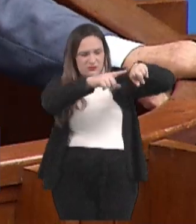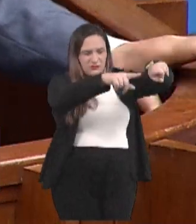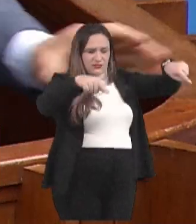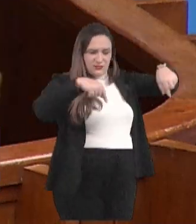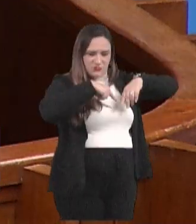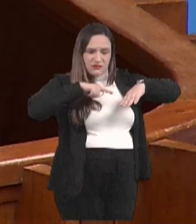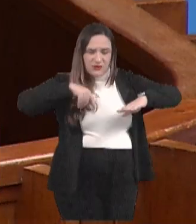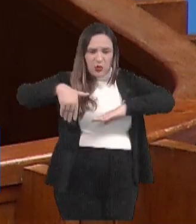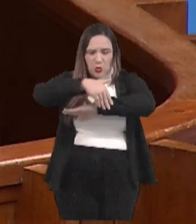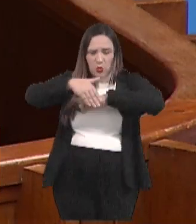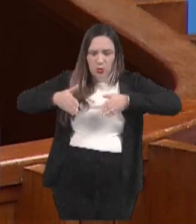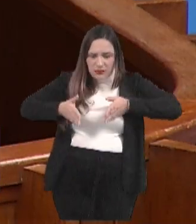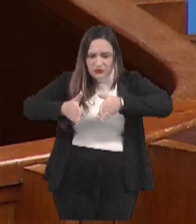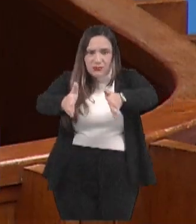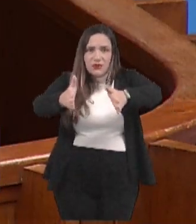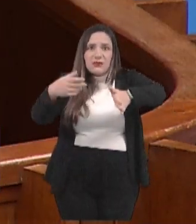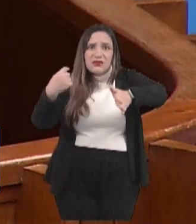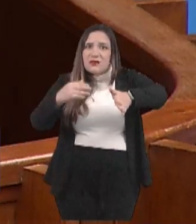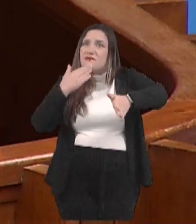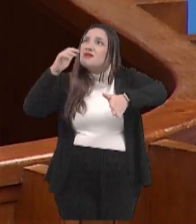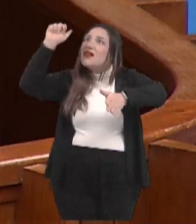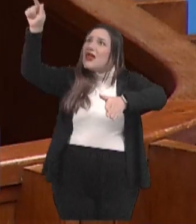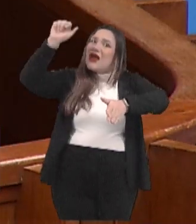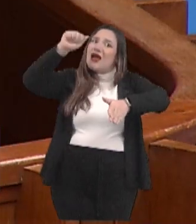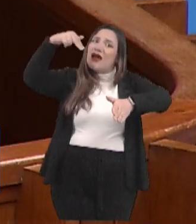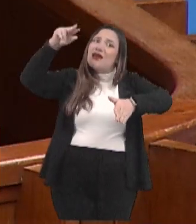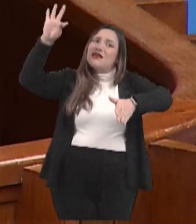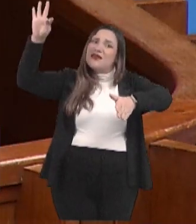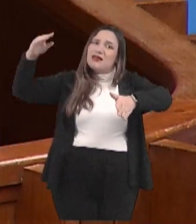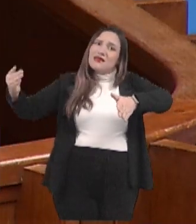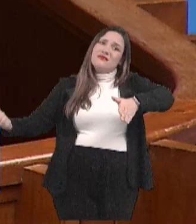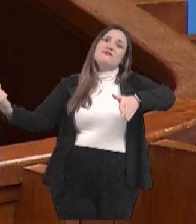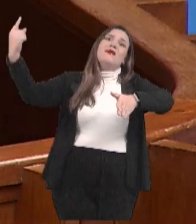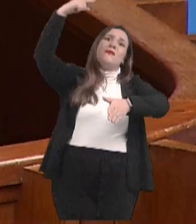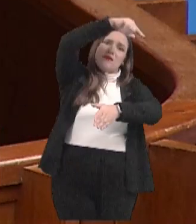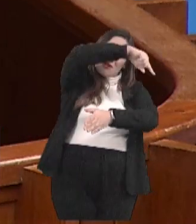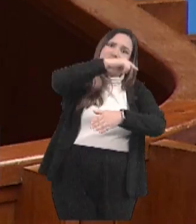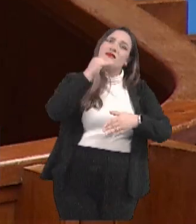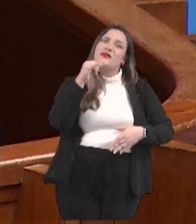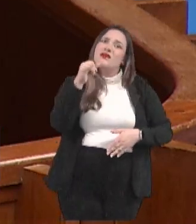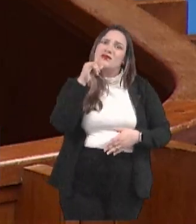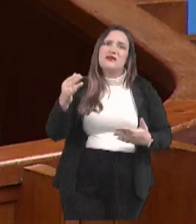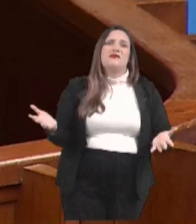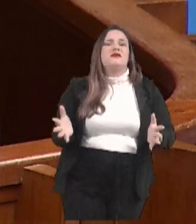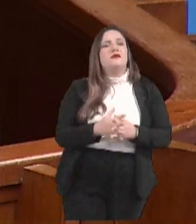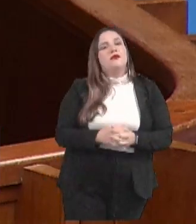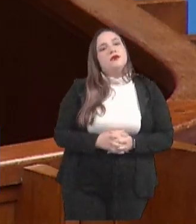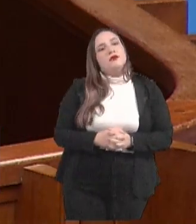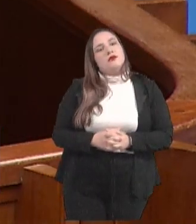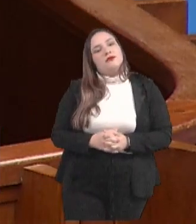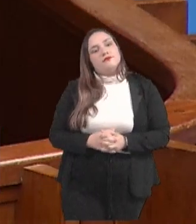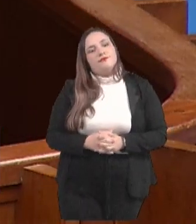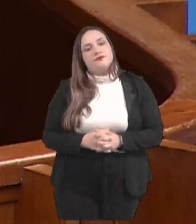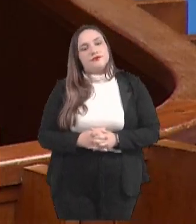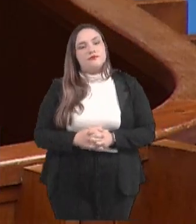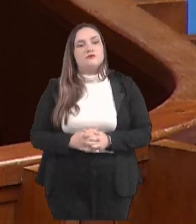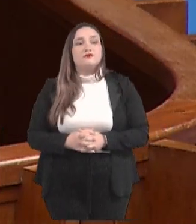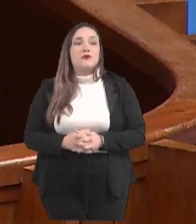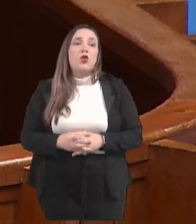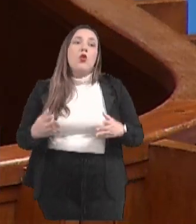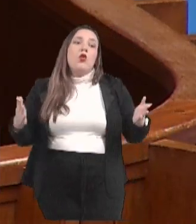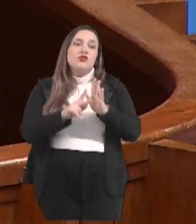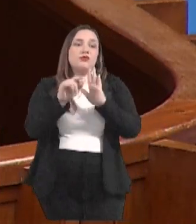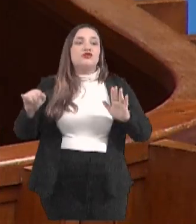Rachioca. Aí, o GEL já existe. Você precisa do GEL. Mudou o GEL